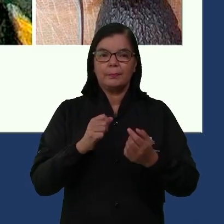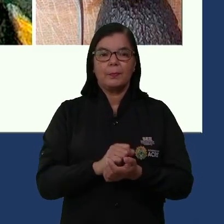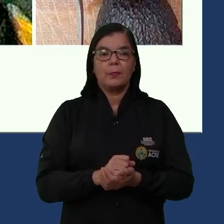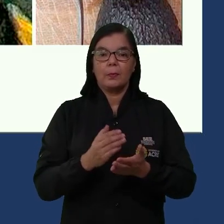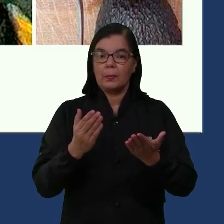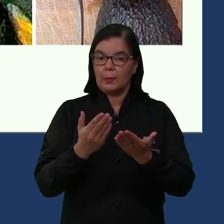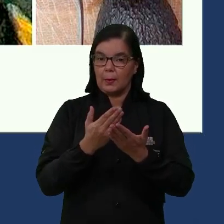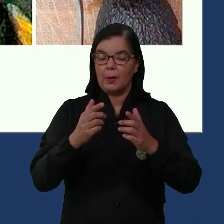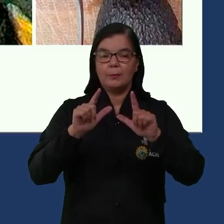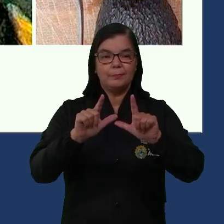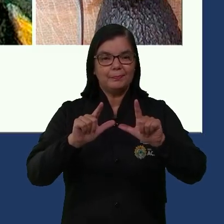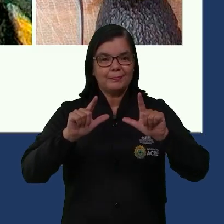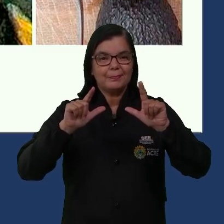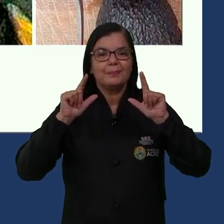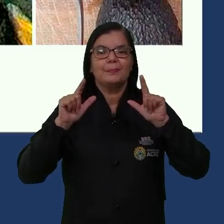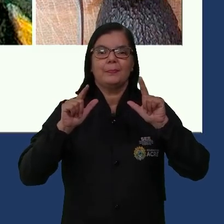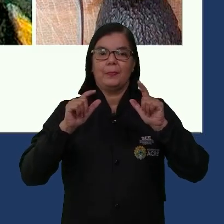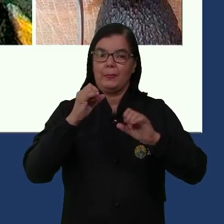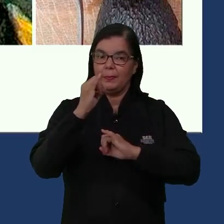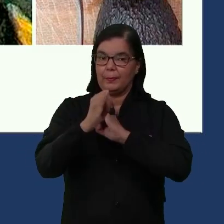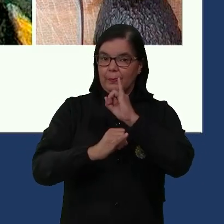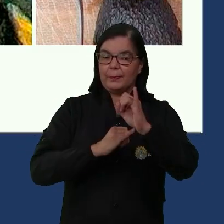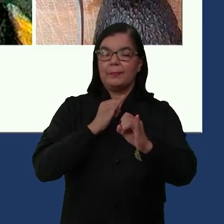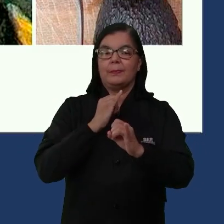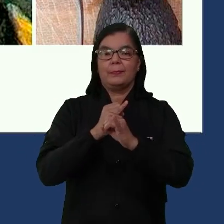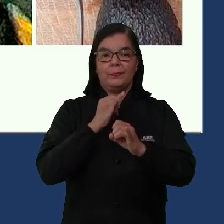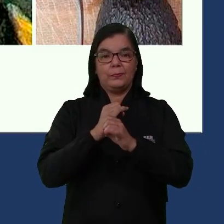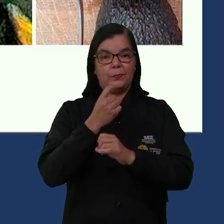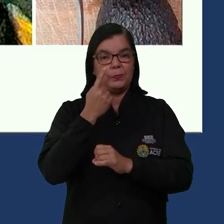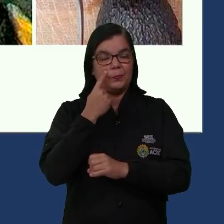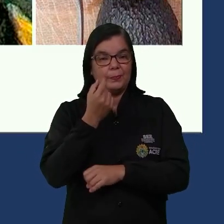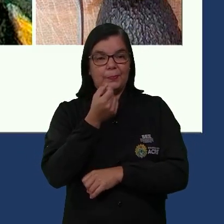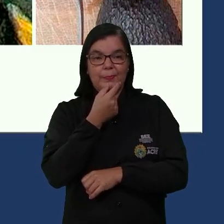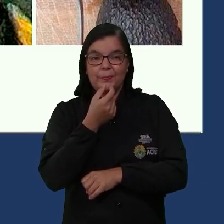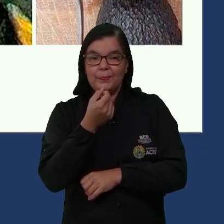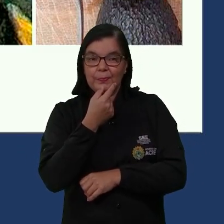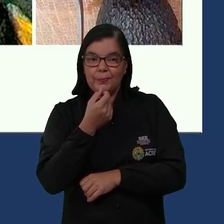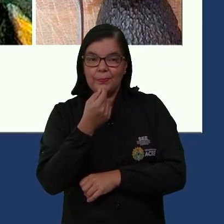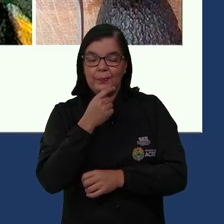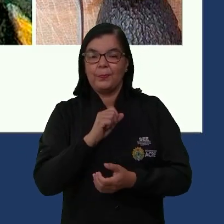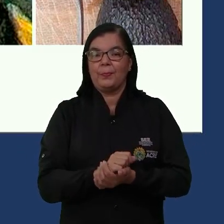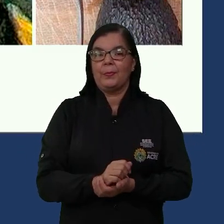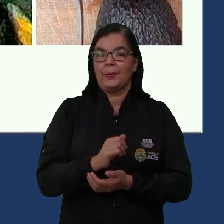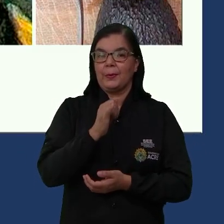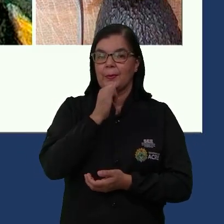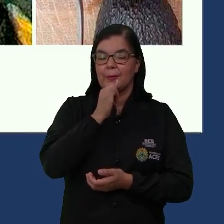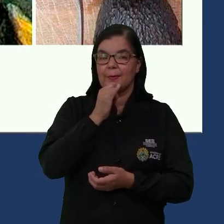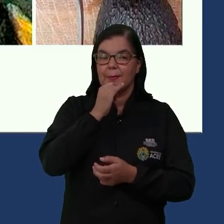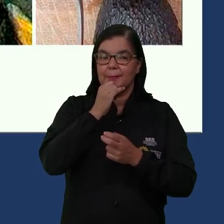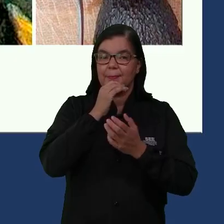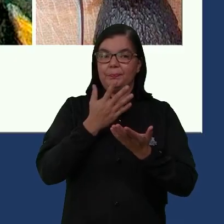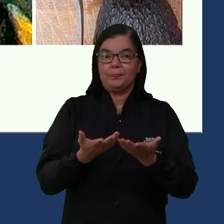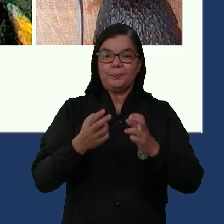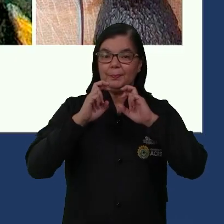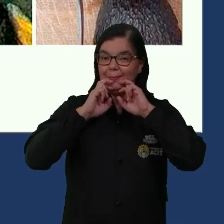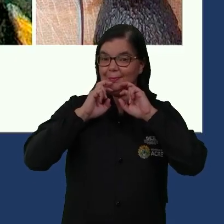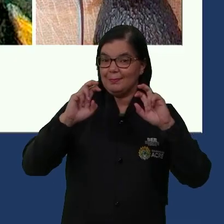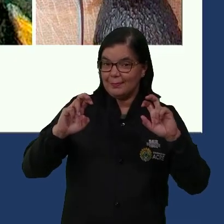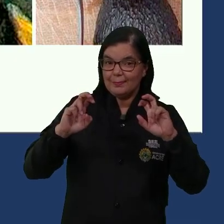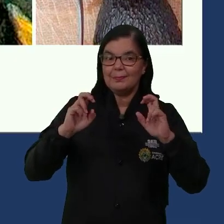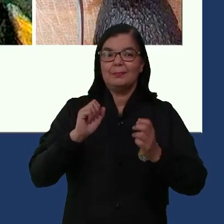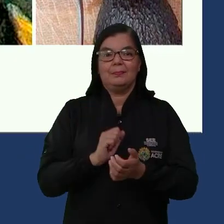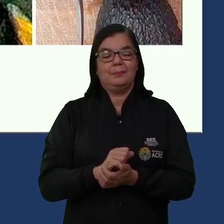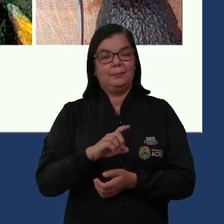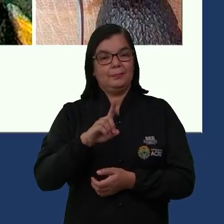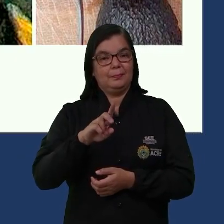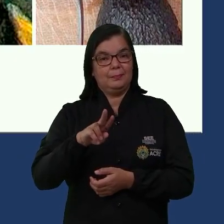em muitas charges e memes na internet, vemos versões parodiadas de obras como O Grito,